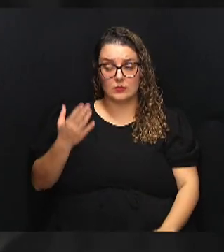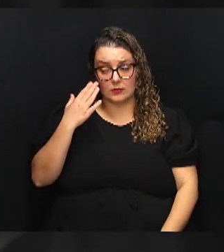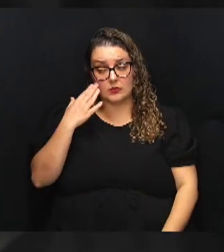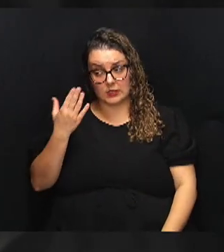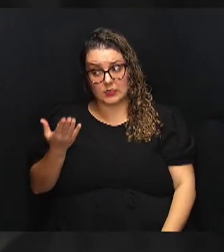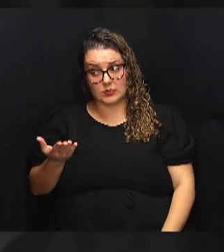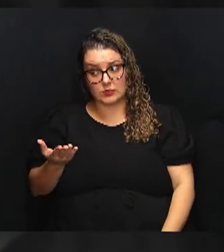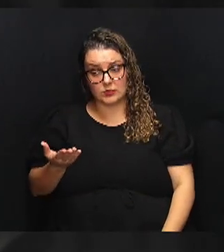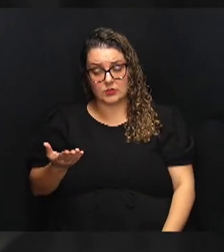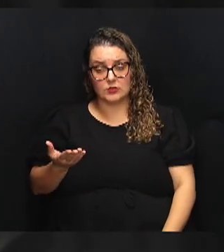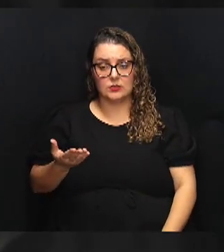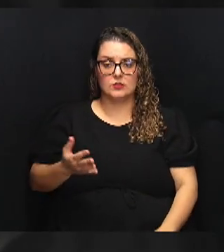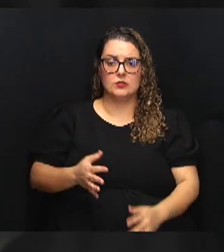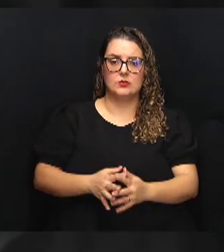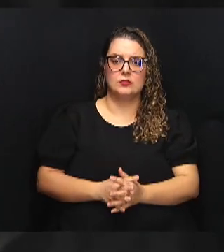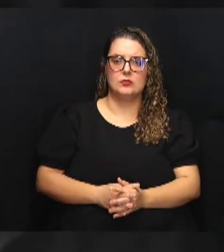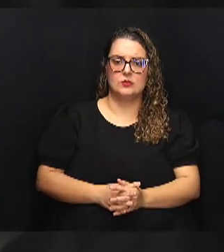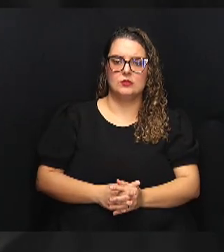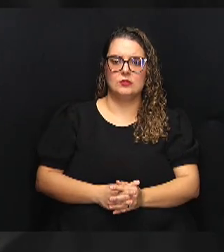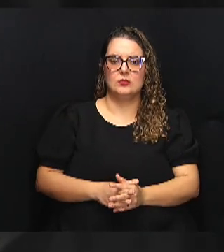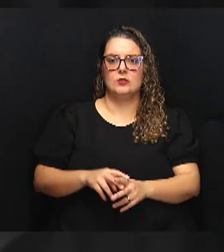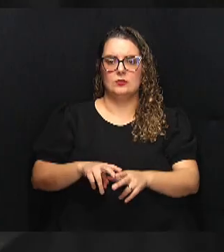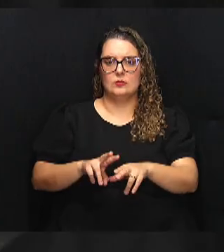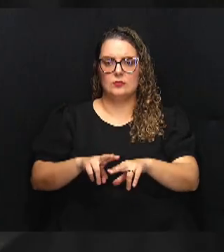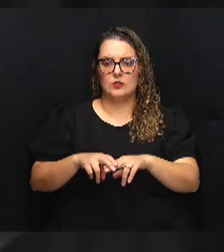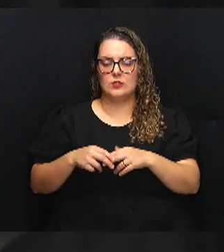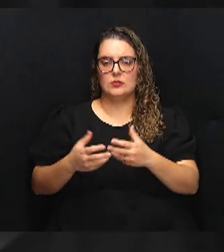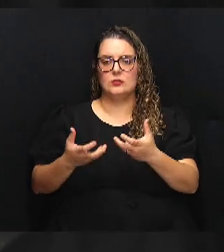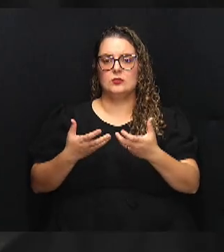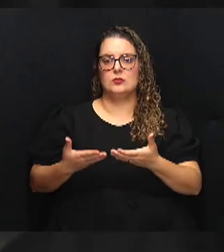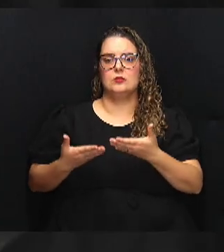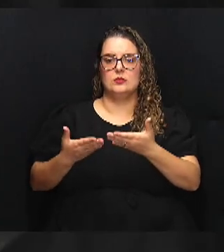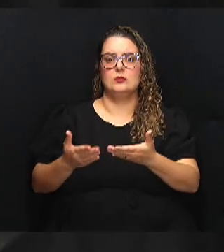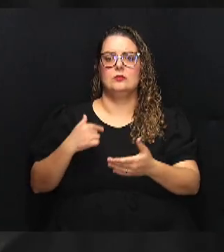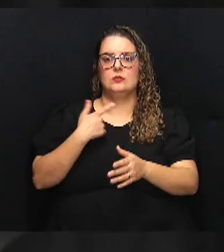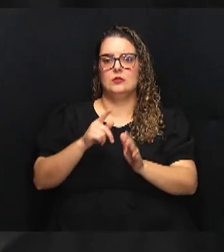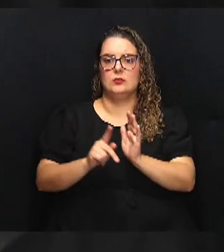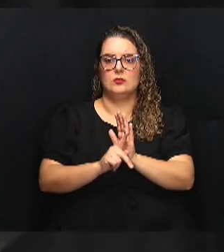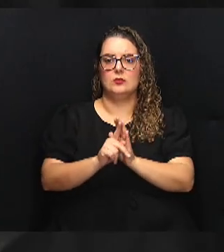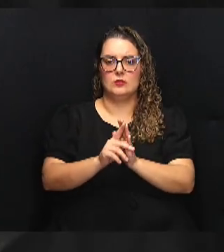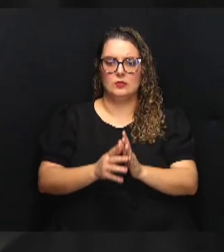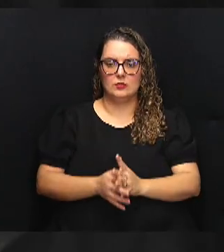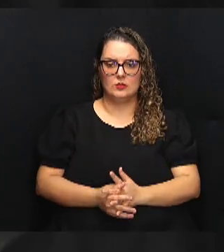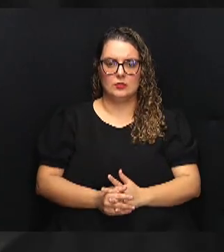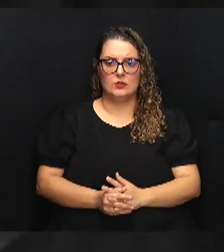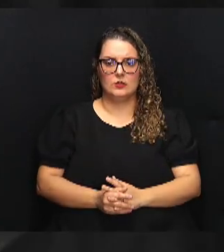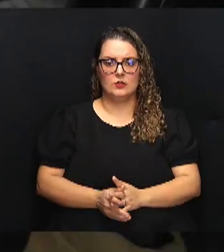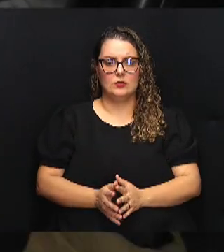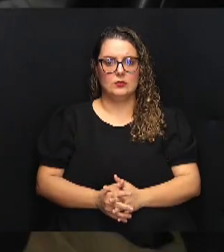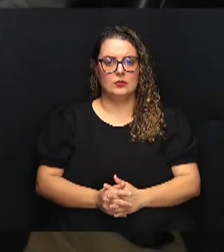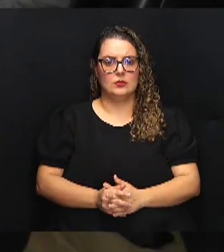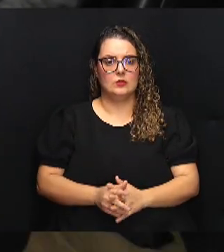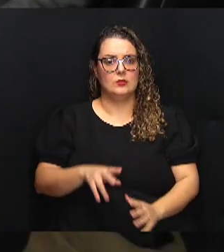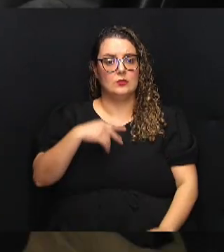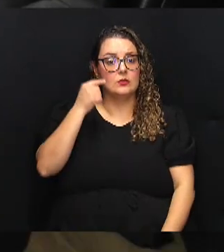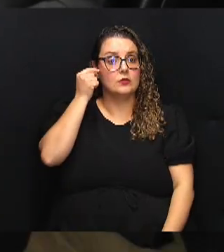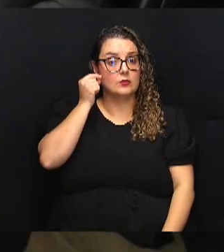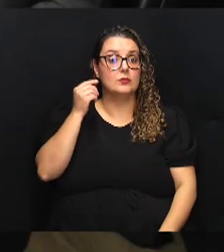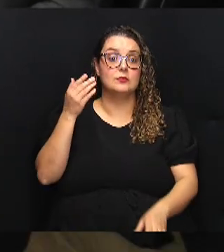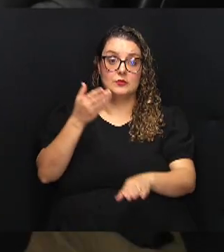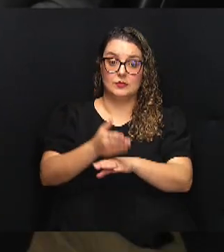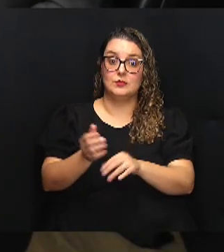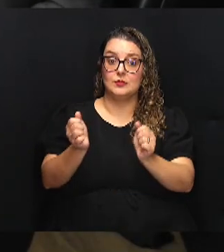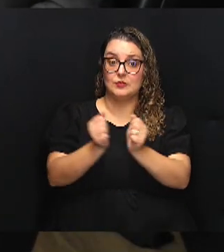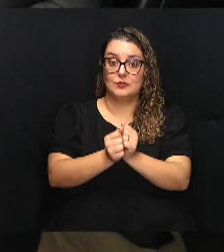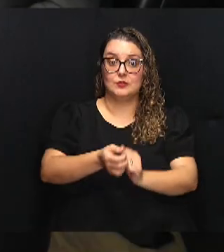Então, por isso que eu fiz questão de trazer também isso para o nosso projeto. O vereador Marcelo Silva está participando aqui